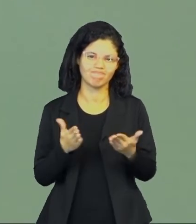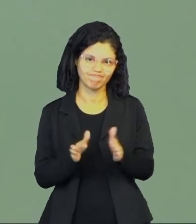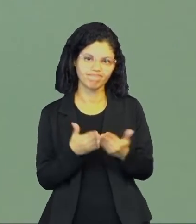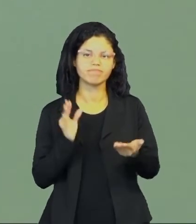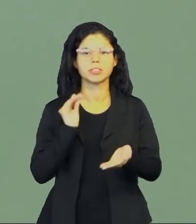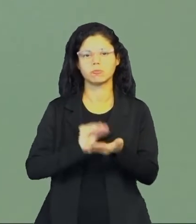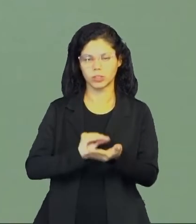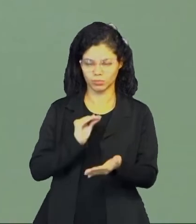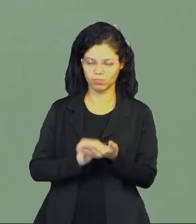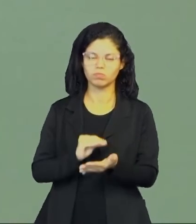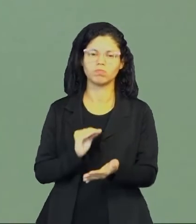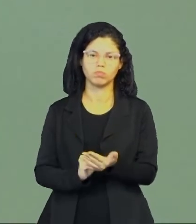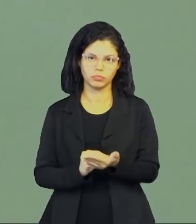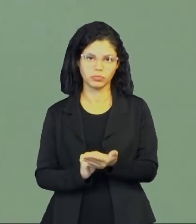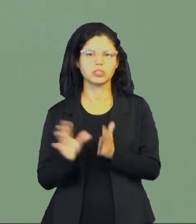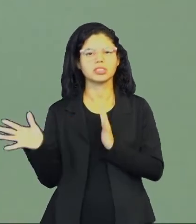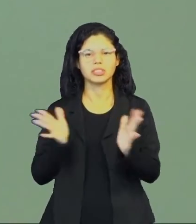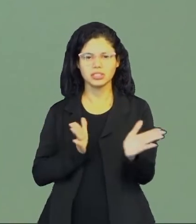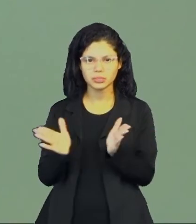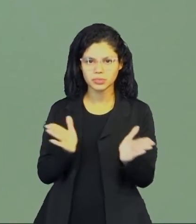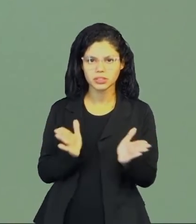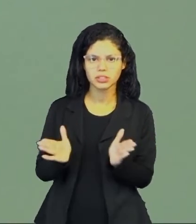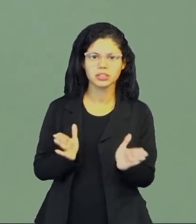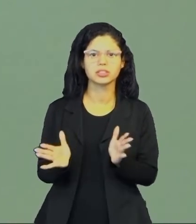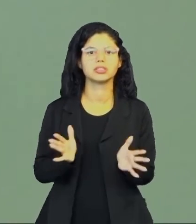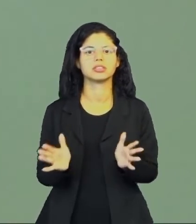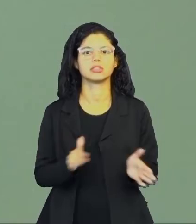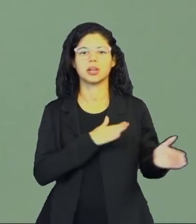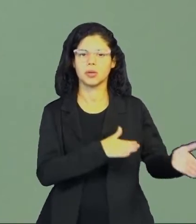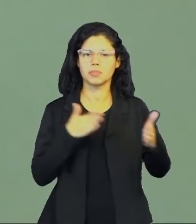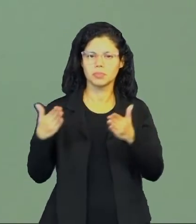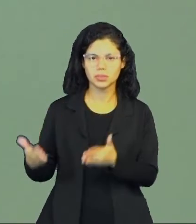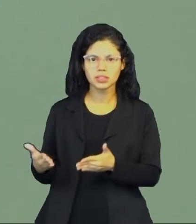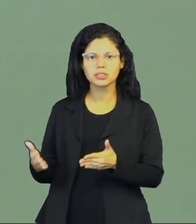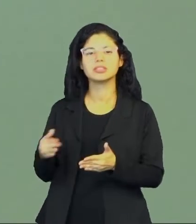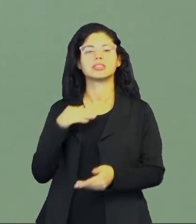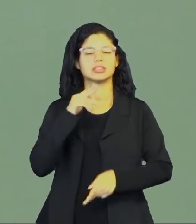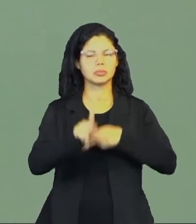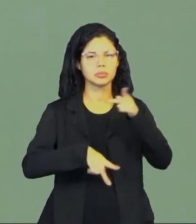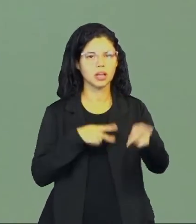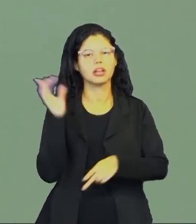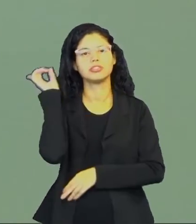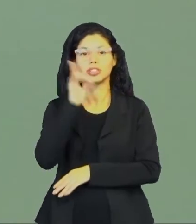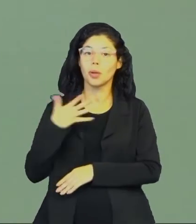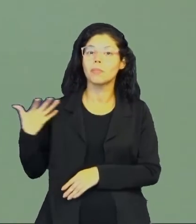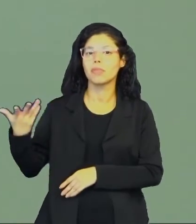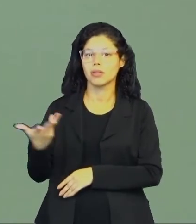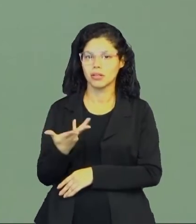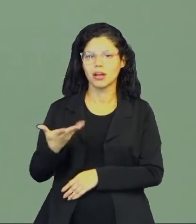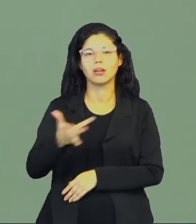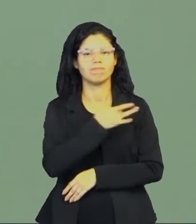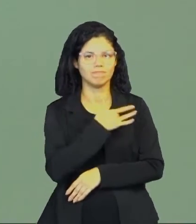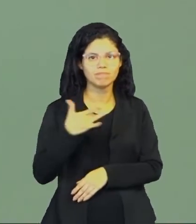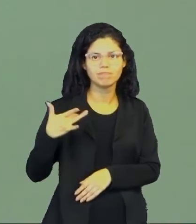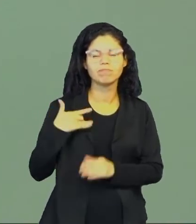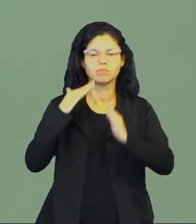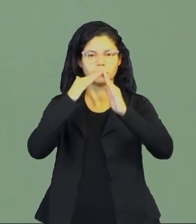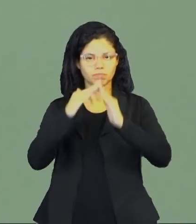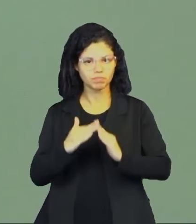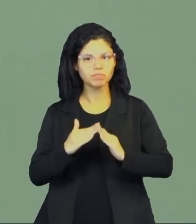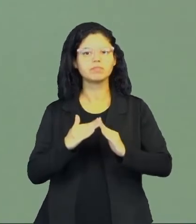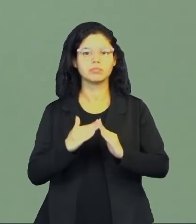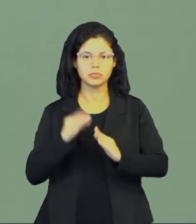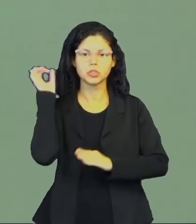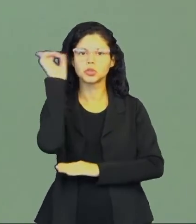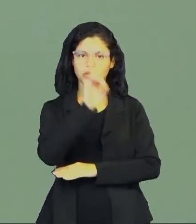a falta de acesso, né, por grande parte da população a direitos básicos, né, como saúde, moradia,